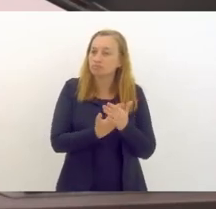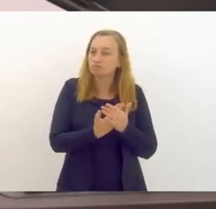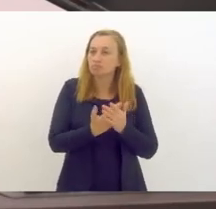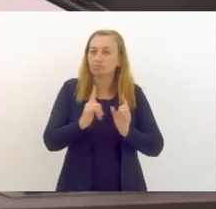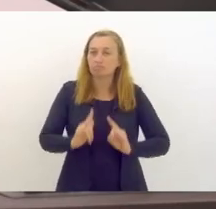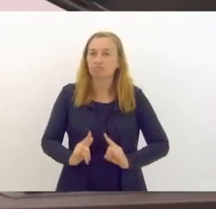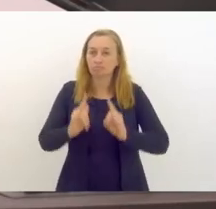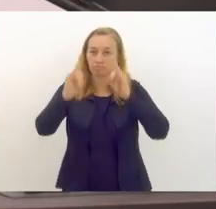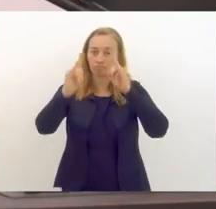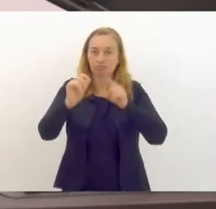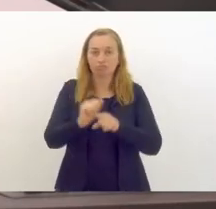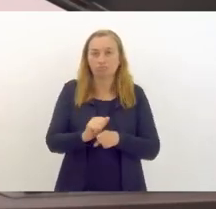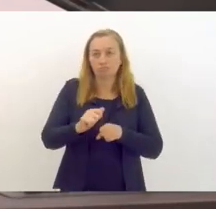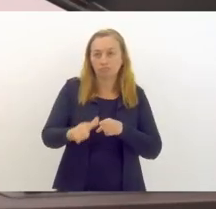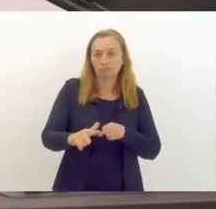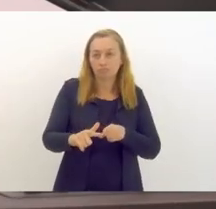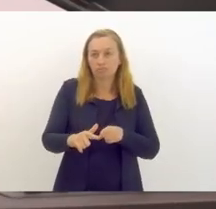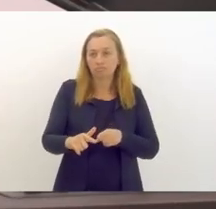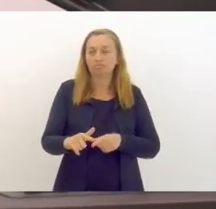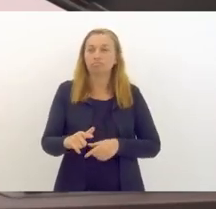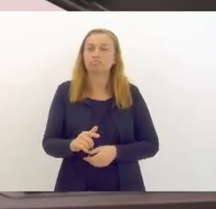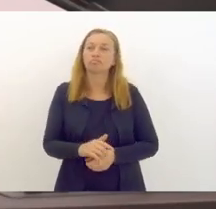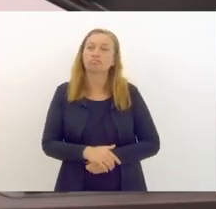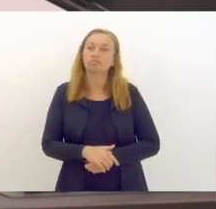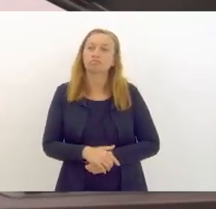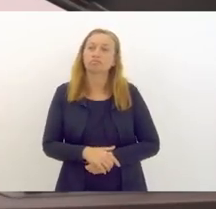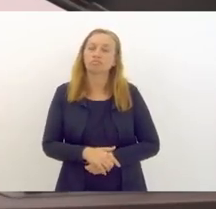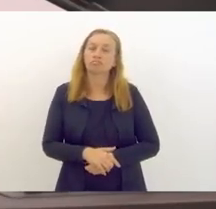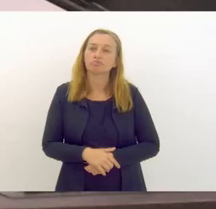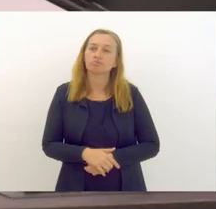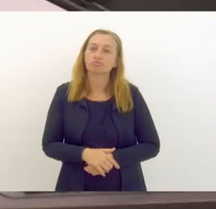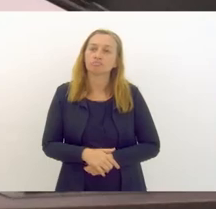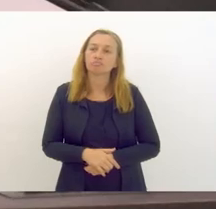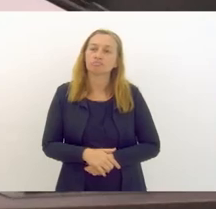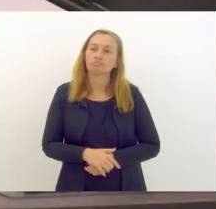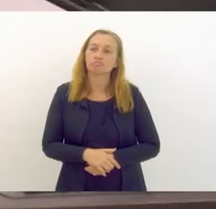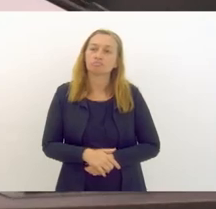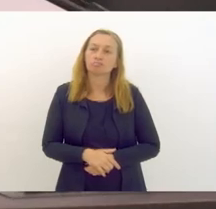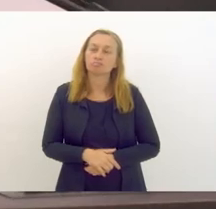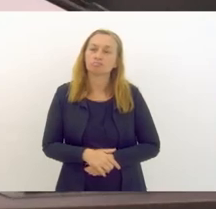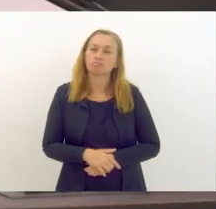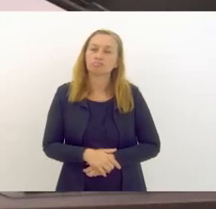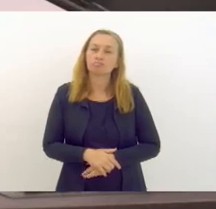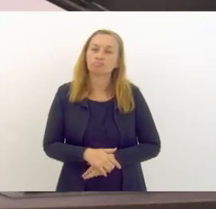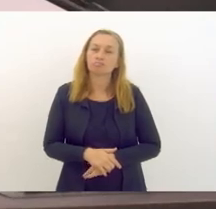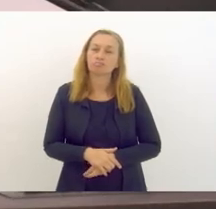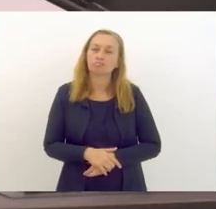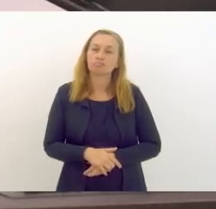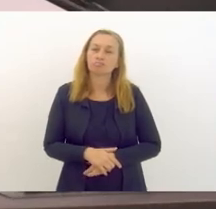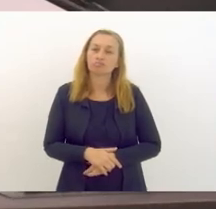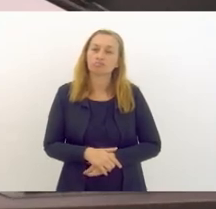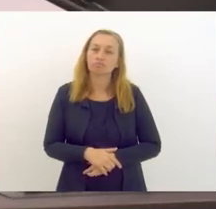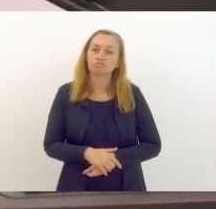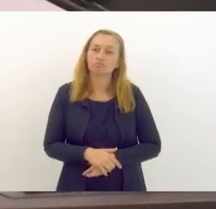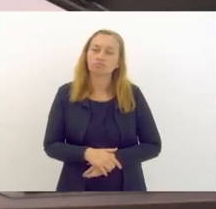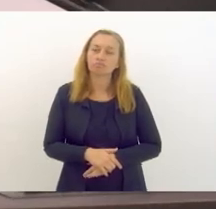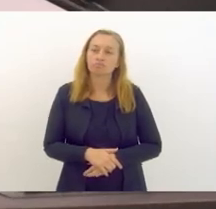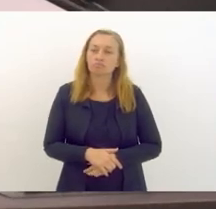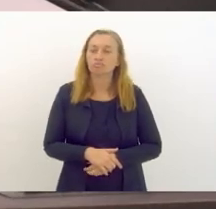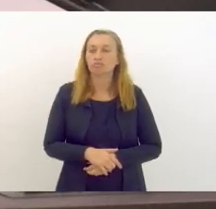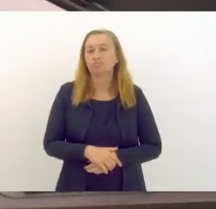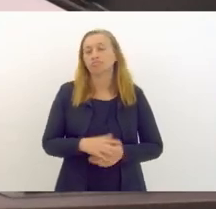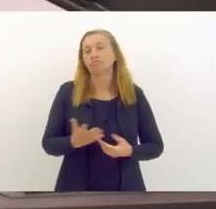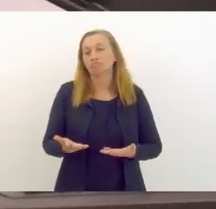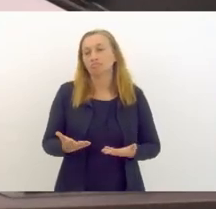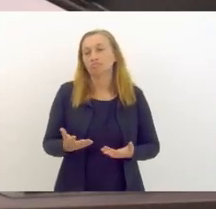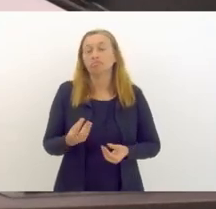prédios alugados também tendo que passar, entregar ao proprietário, que é de